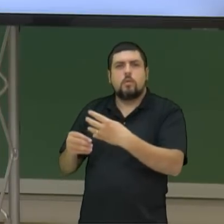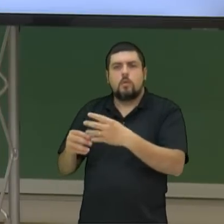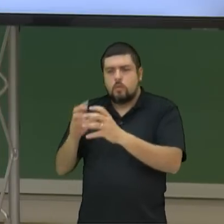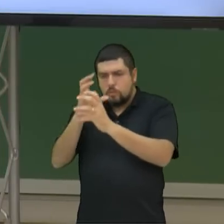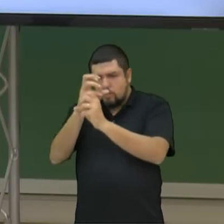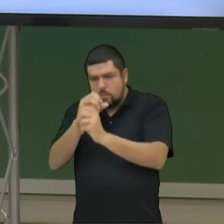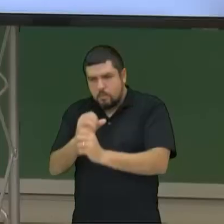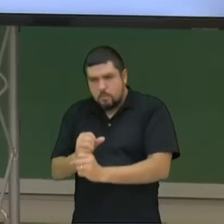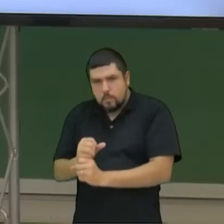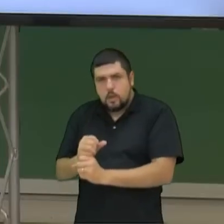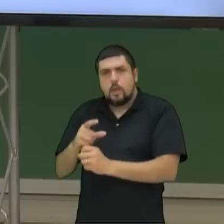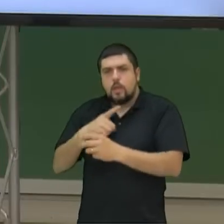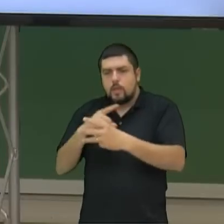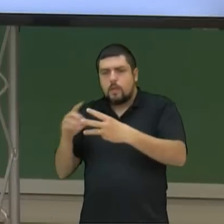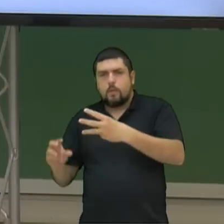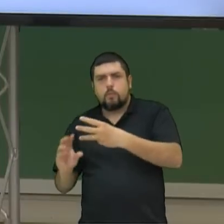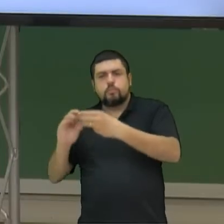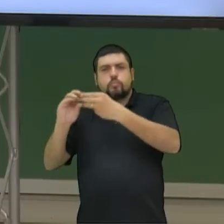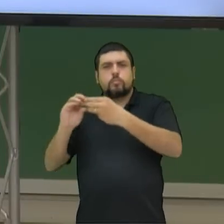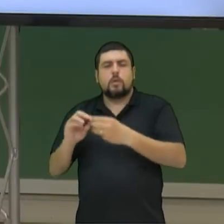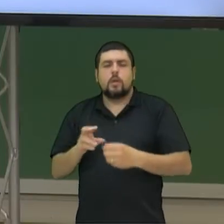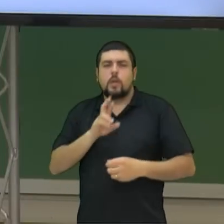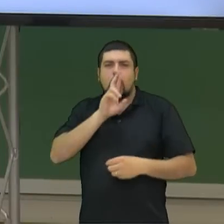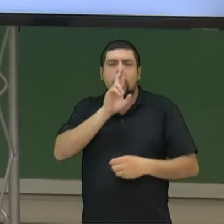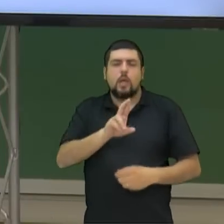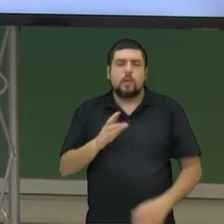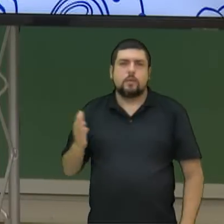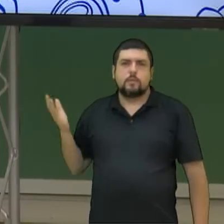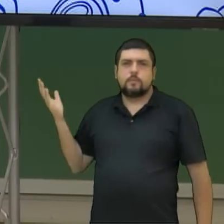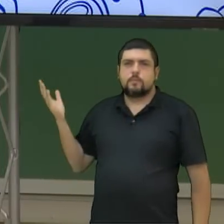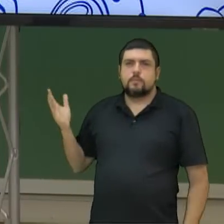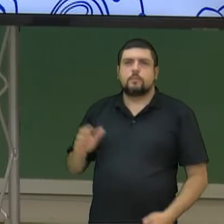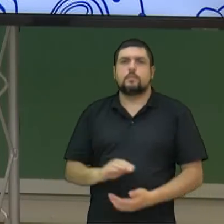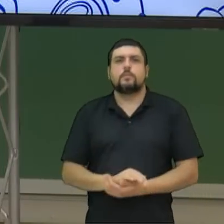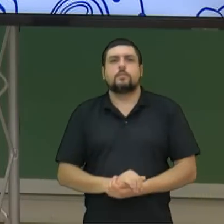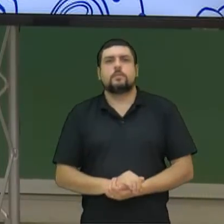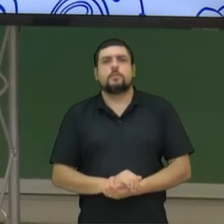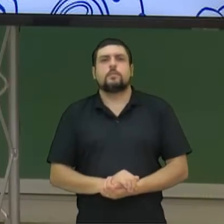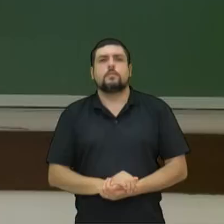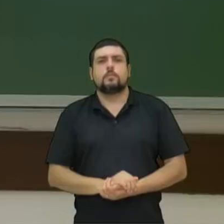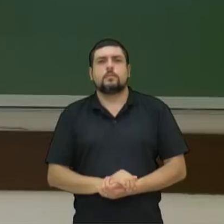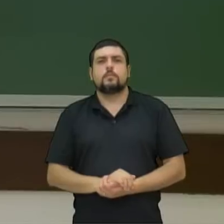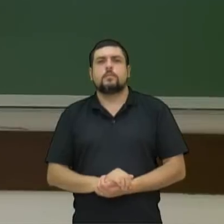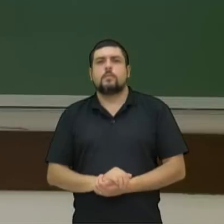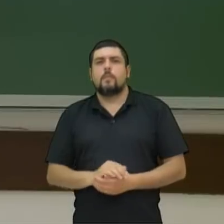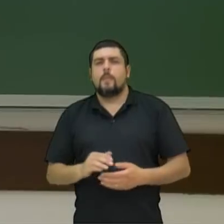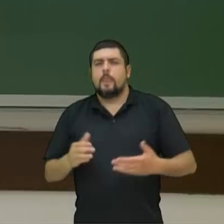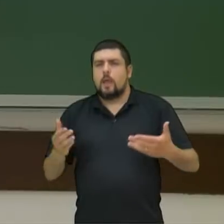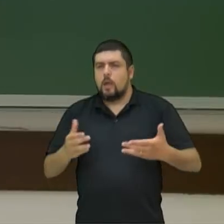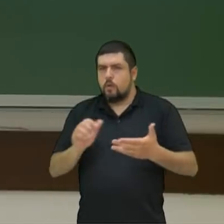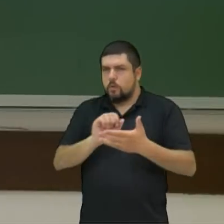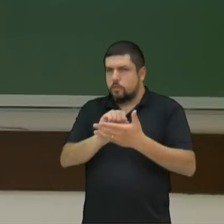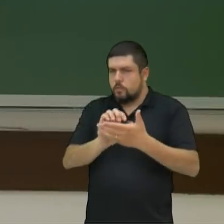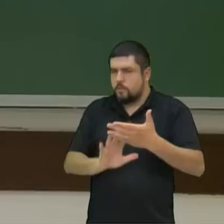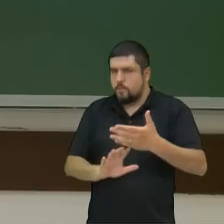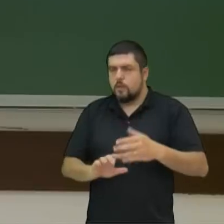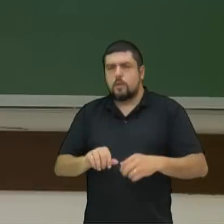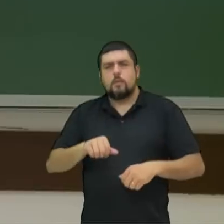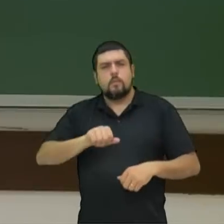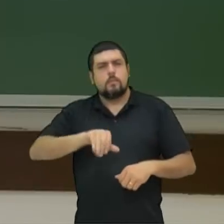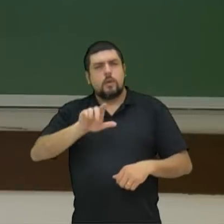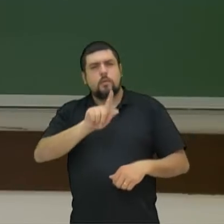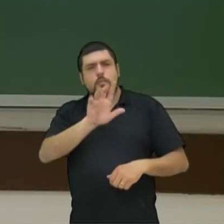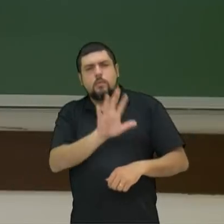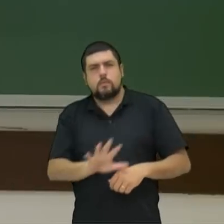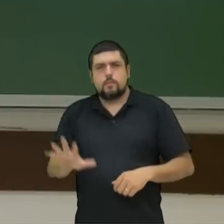ele continua tendo a trissomia, tá? Então, tá aqui a resposta, a letra D. Agora, a gente vai para uns exercícios mais gerais, sem